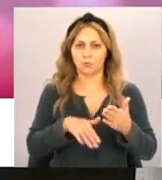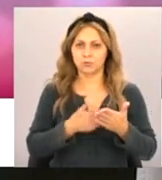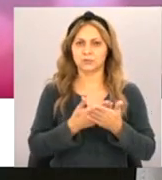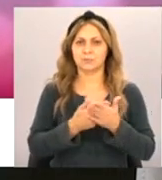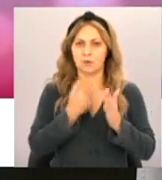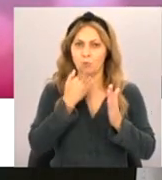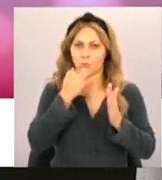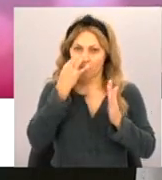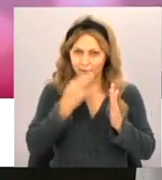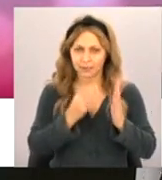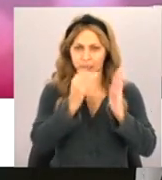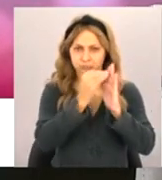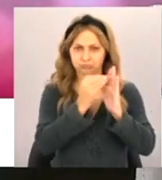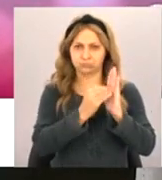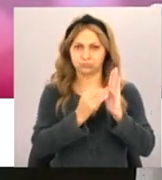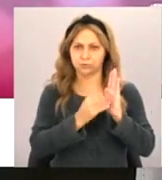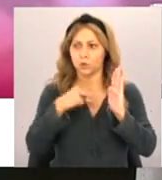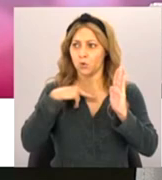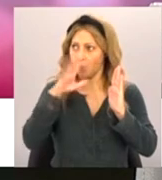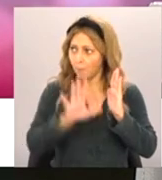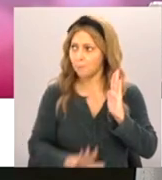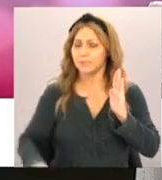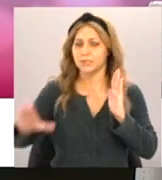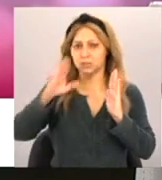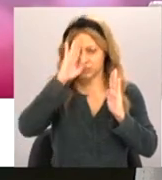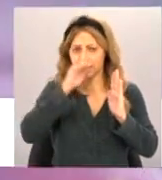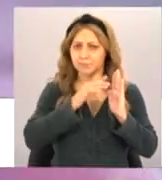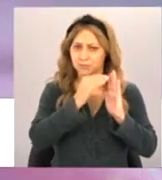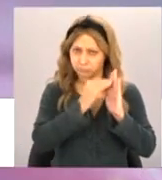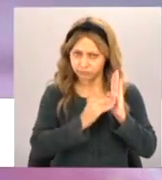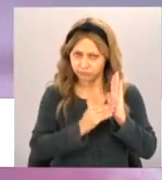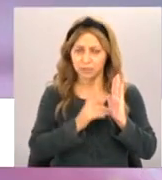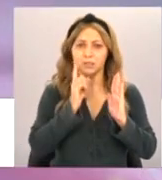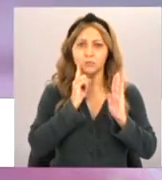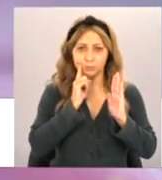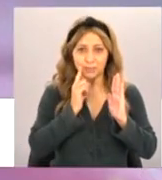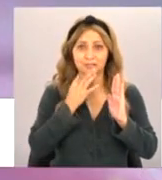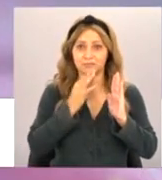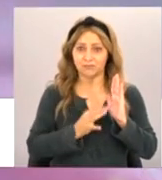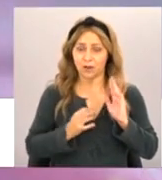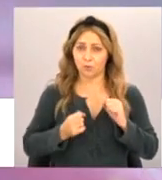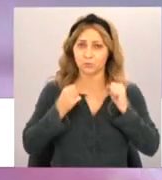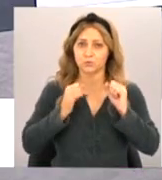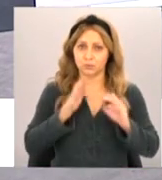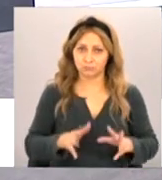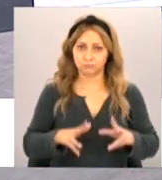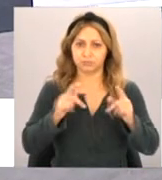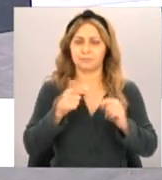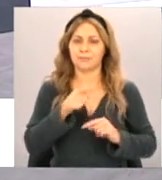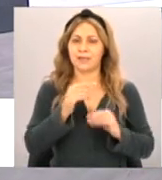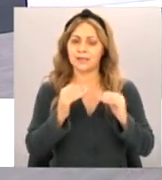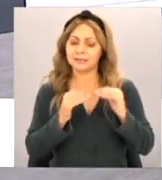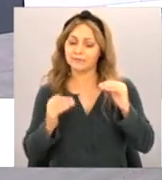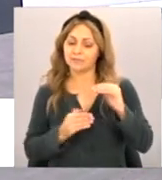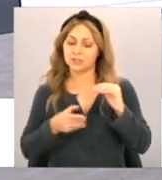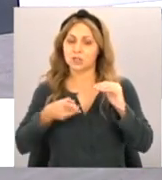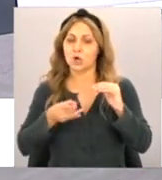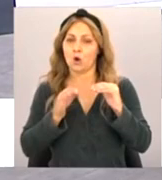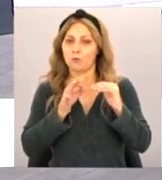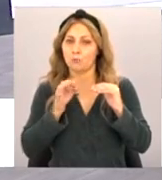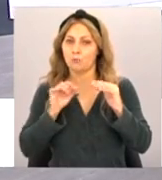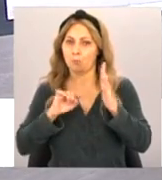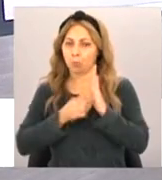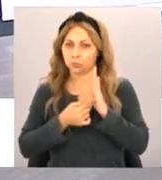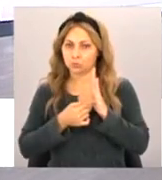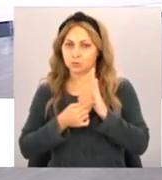reconhecidas pelo país como fundamentais para os avanços a masha estreita relação àqueles nove pontos que no